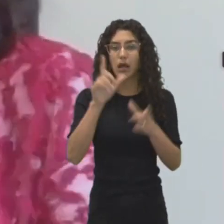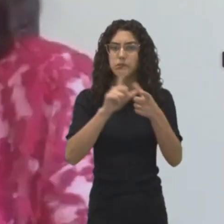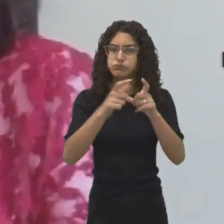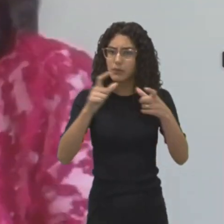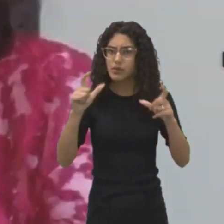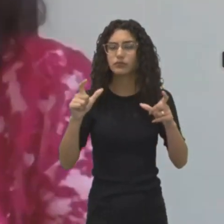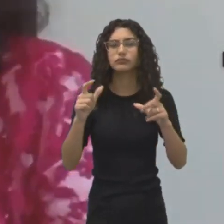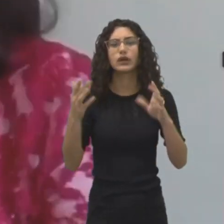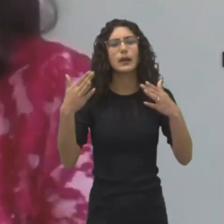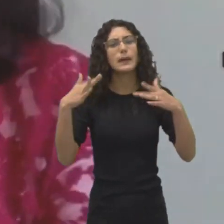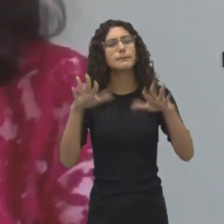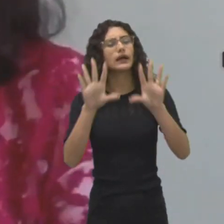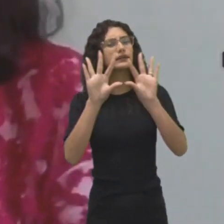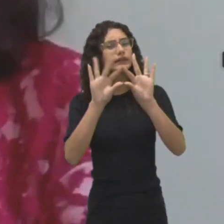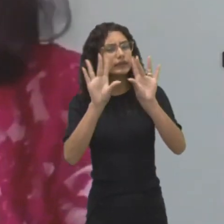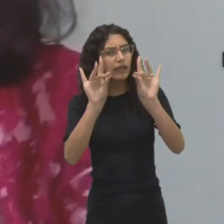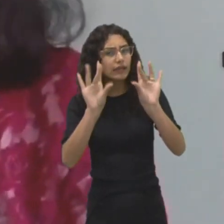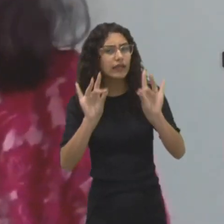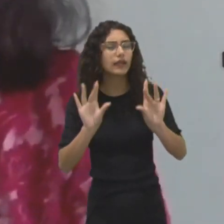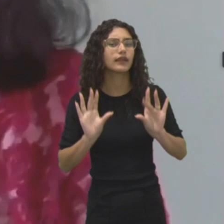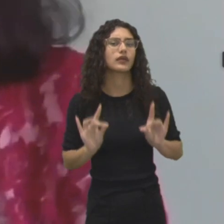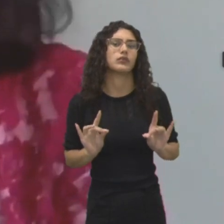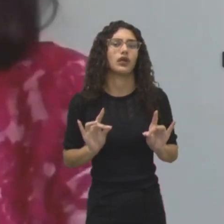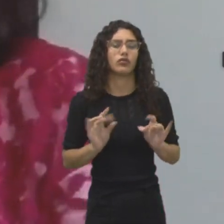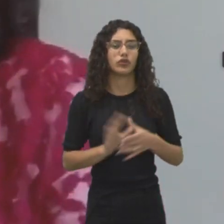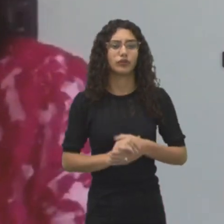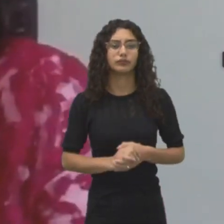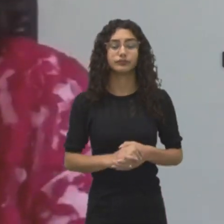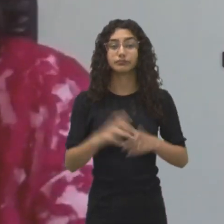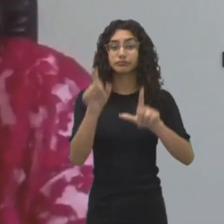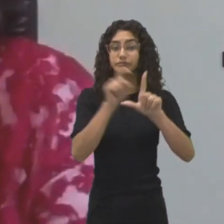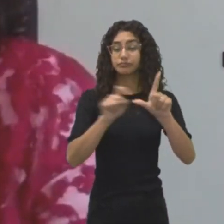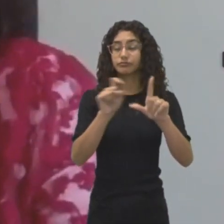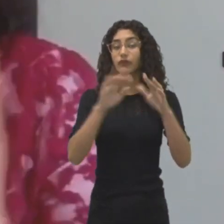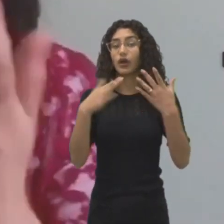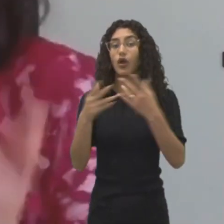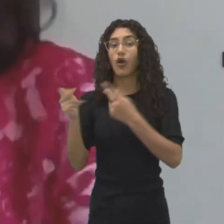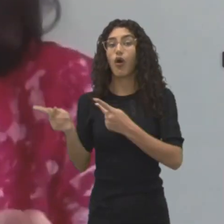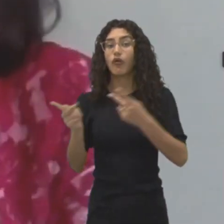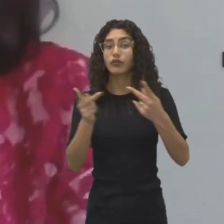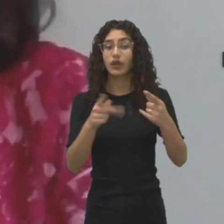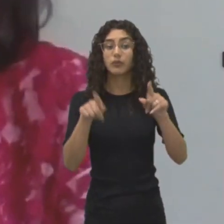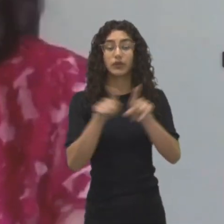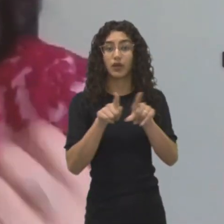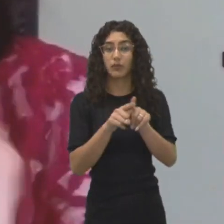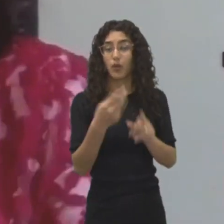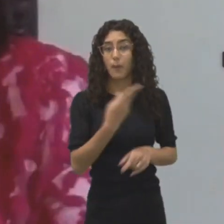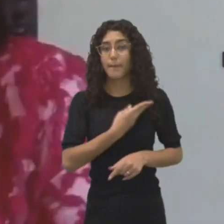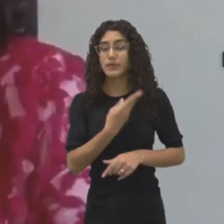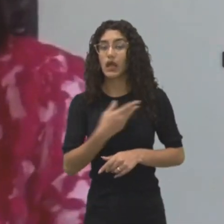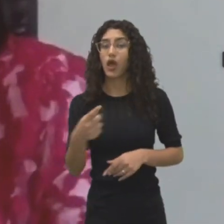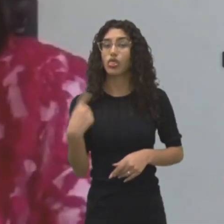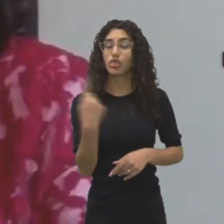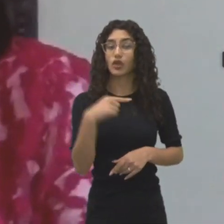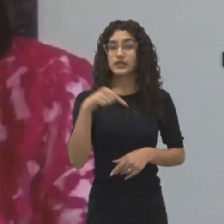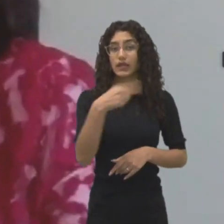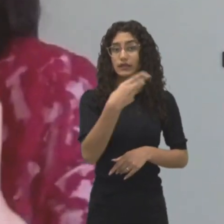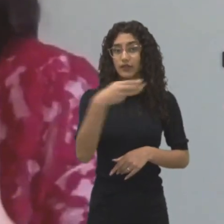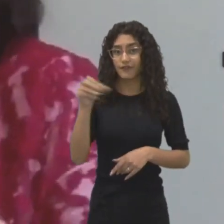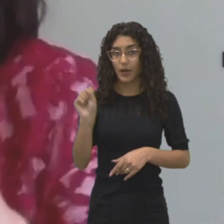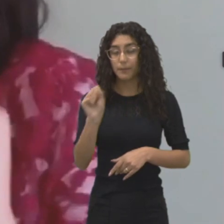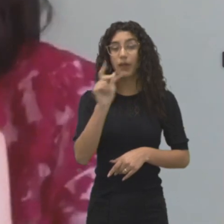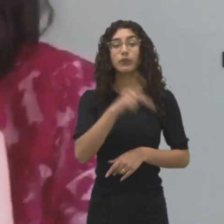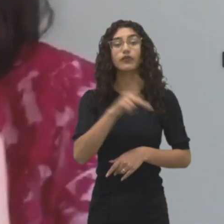abertamente e mais detalhadamente sobre narrativas digitais. Por isso que nós convidamos uma colega nossa aqui da EFAP, a